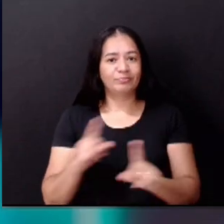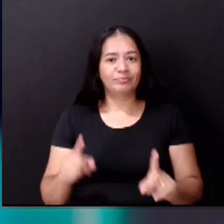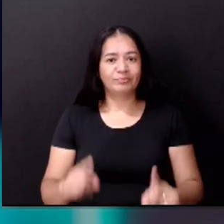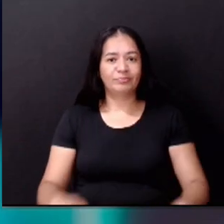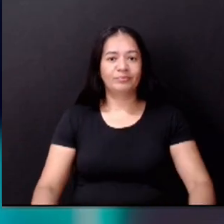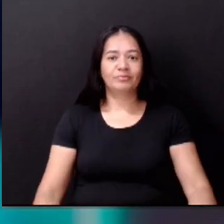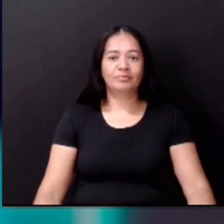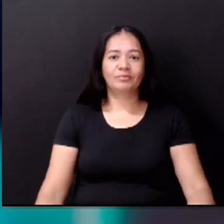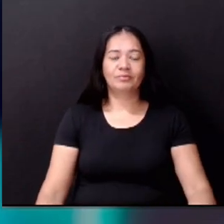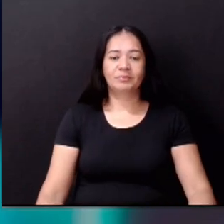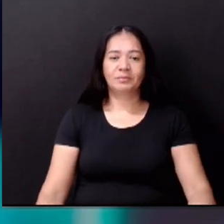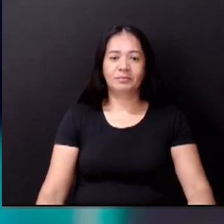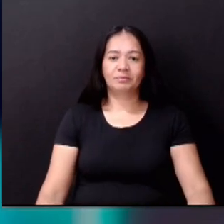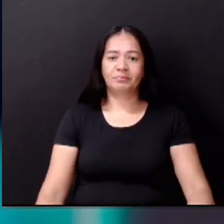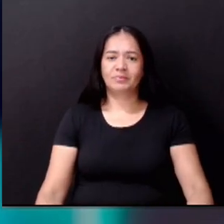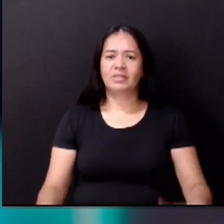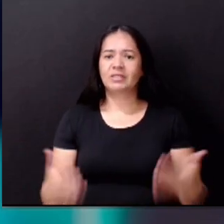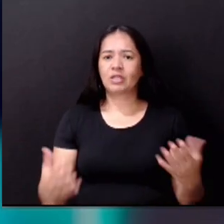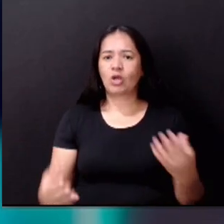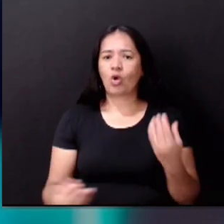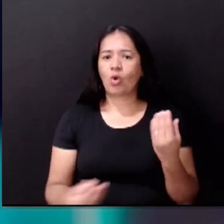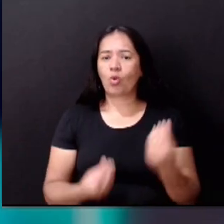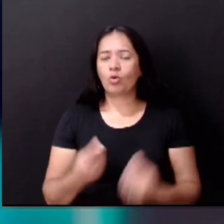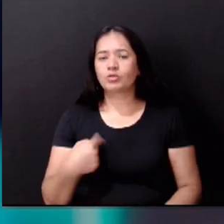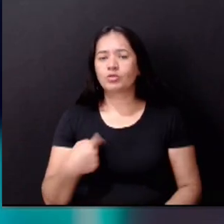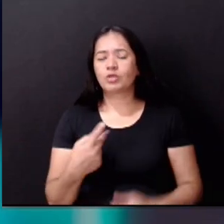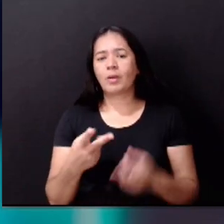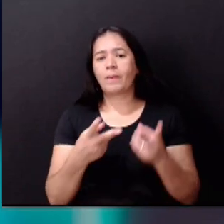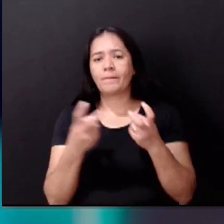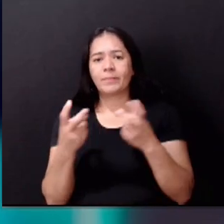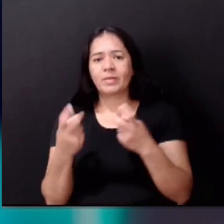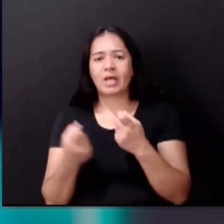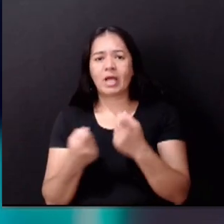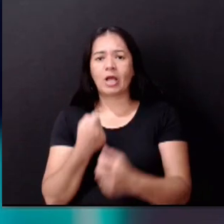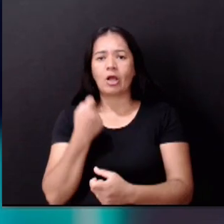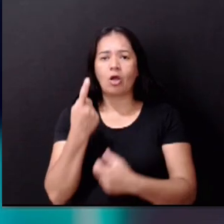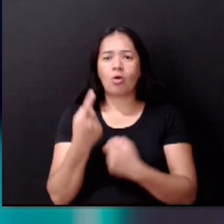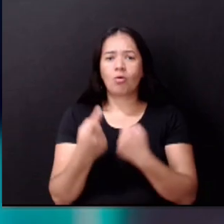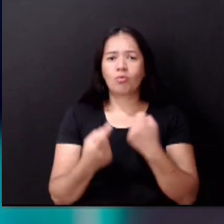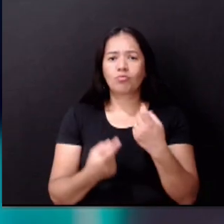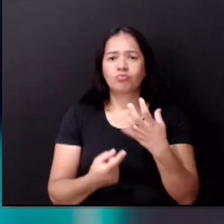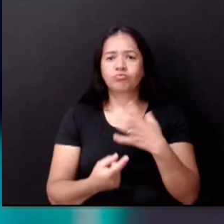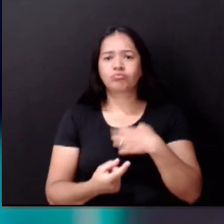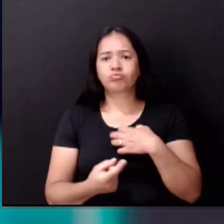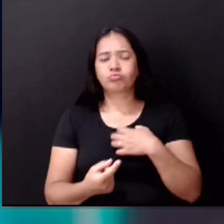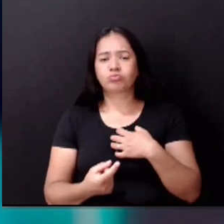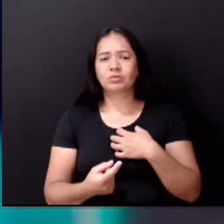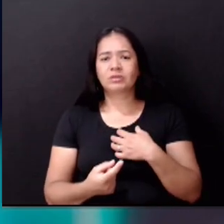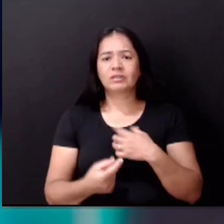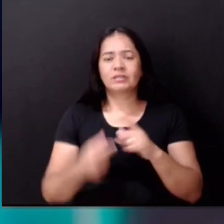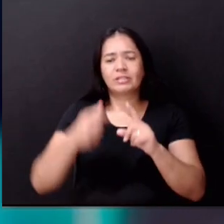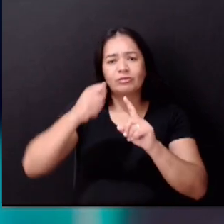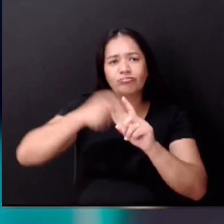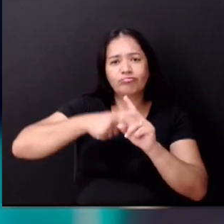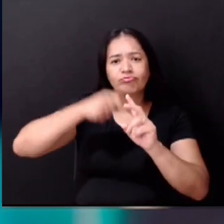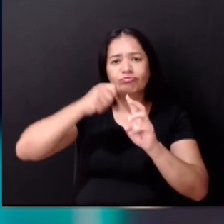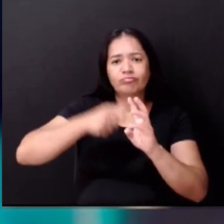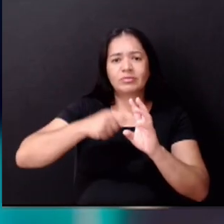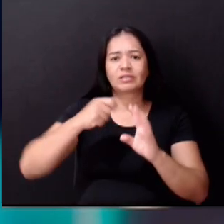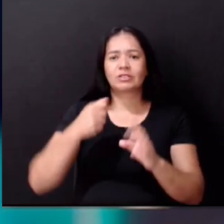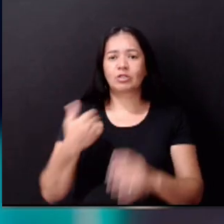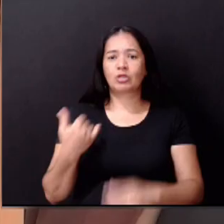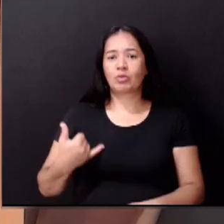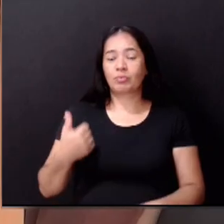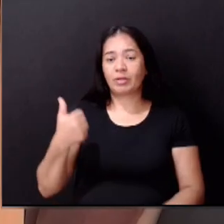Então, como a gente identifica alguns sinais já nos primeiros meses, no primeiro ano de vida? Anormalidades no